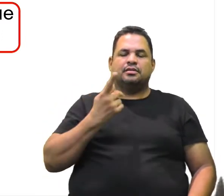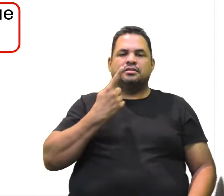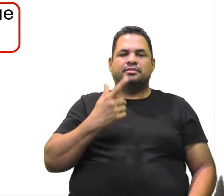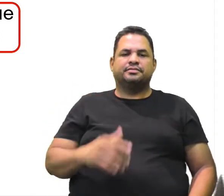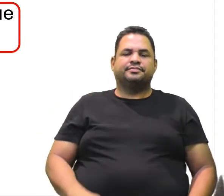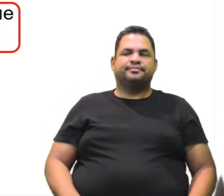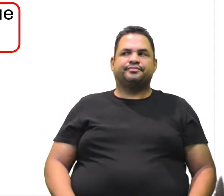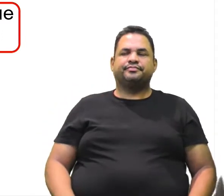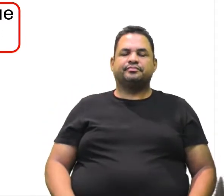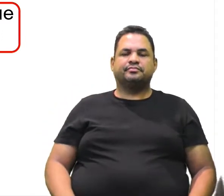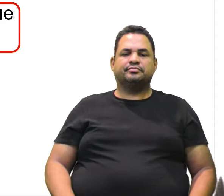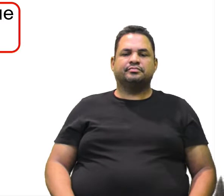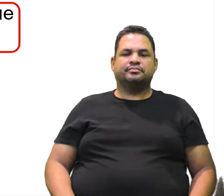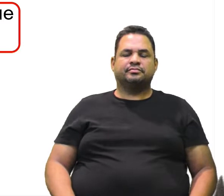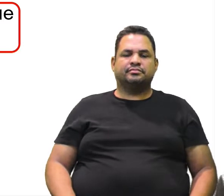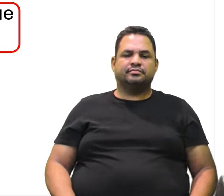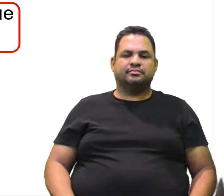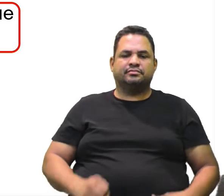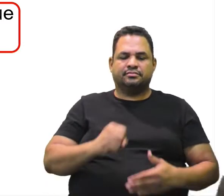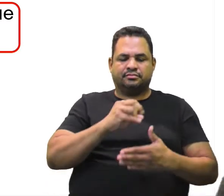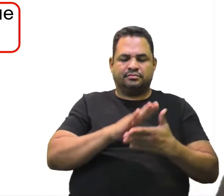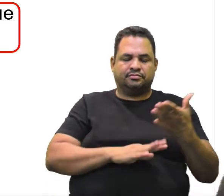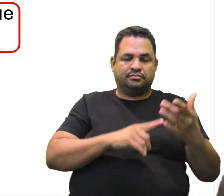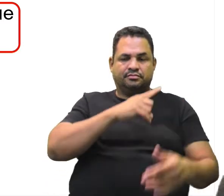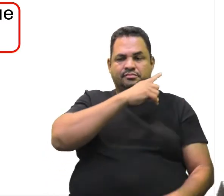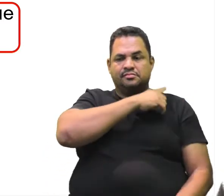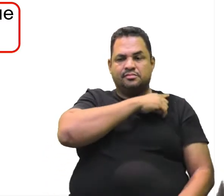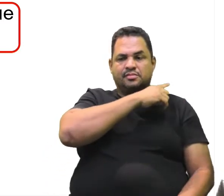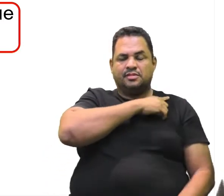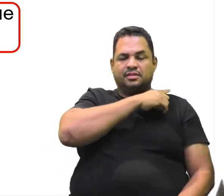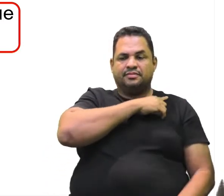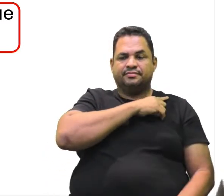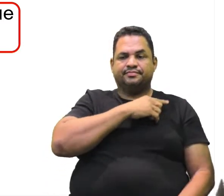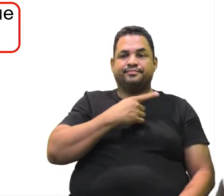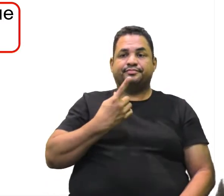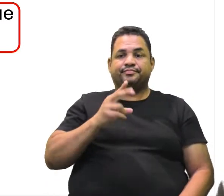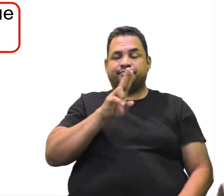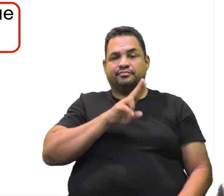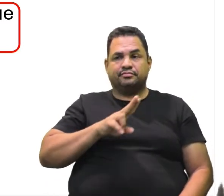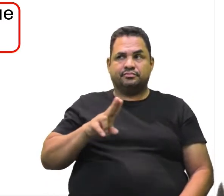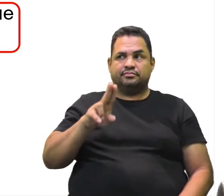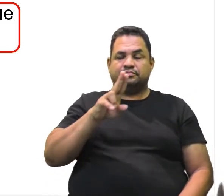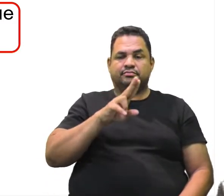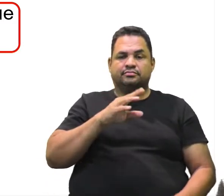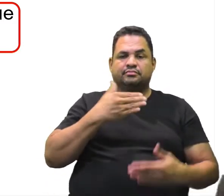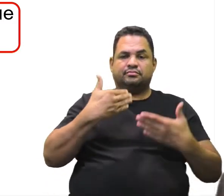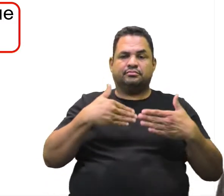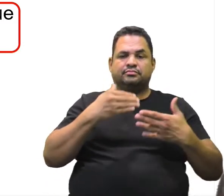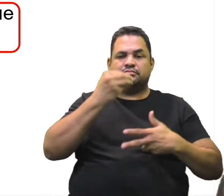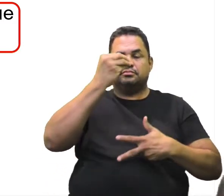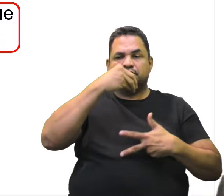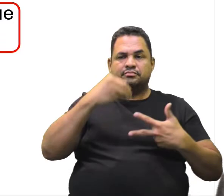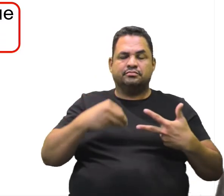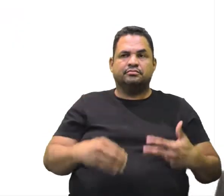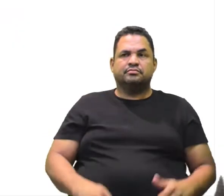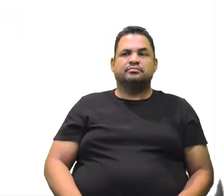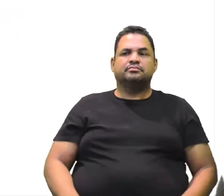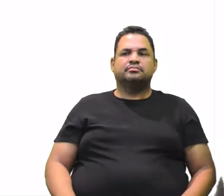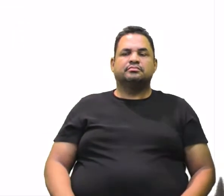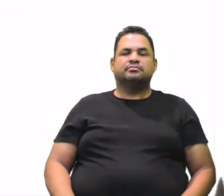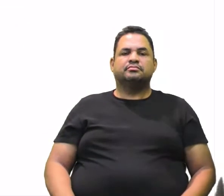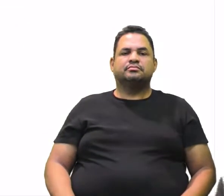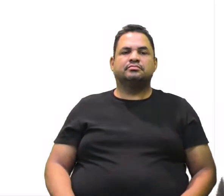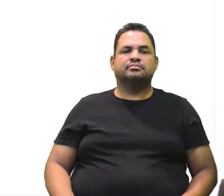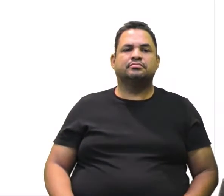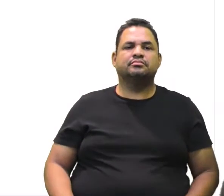Então, mais uma questão lá do primeiro ano que você está usando na prova do Enem, tá certo? E